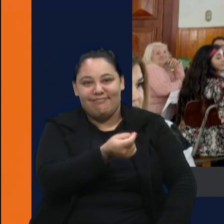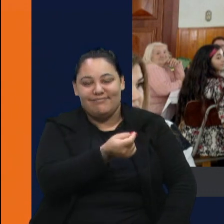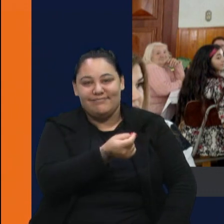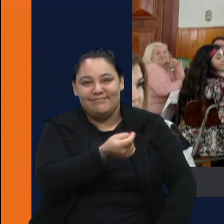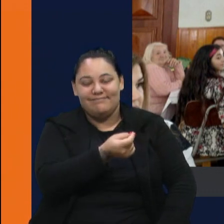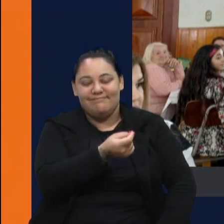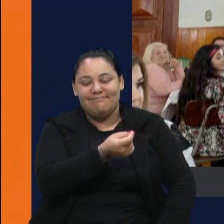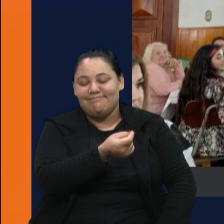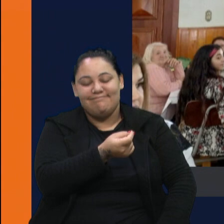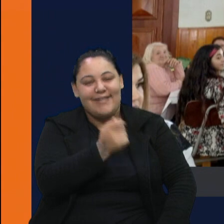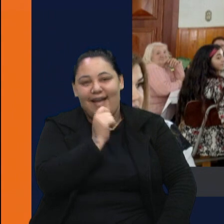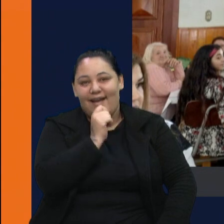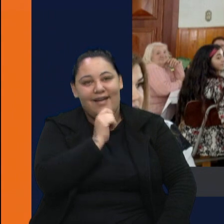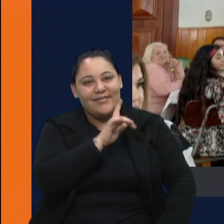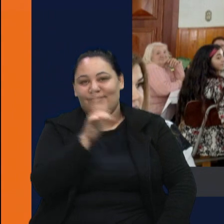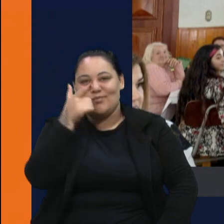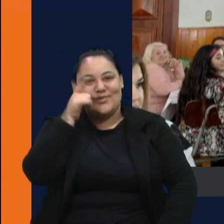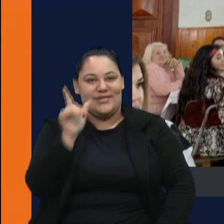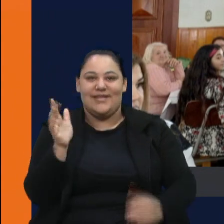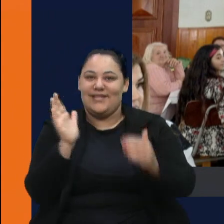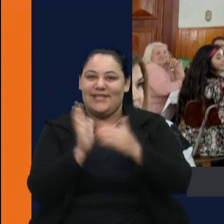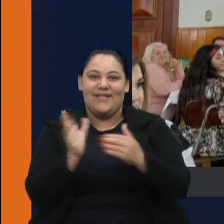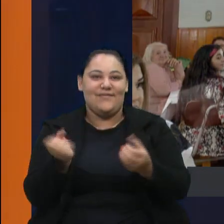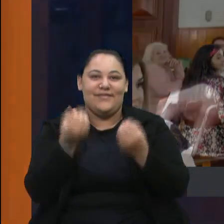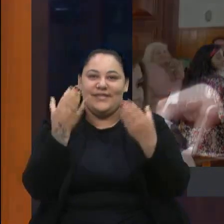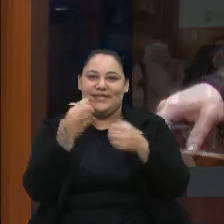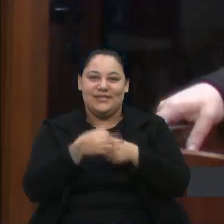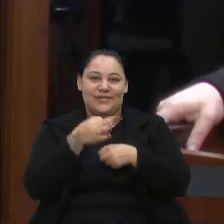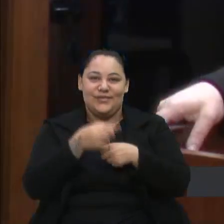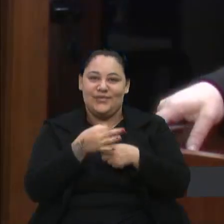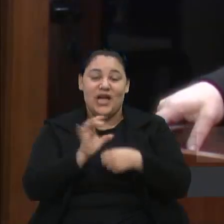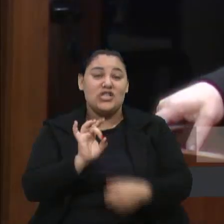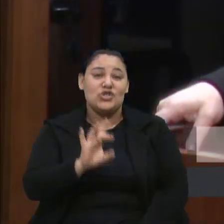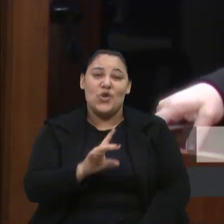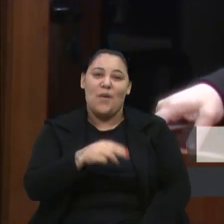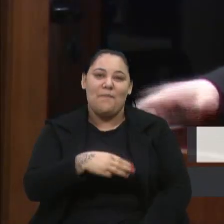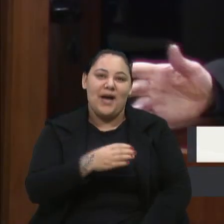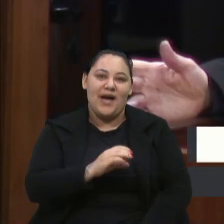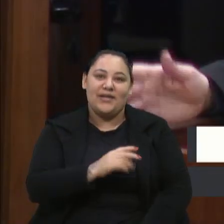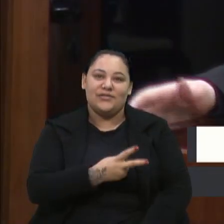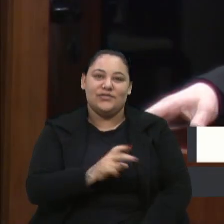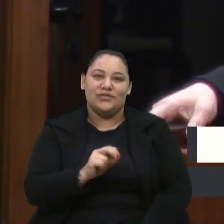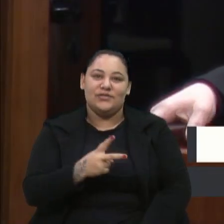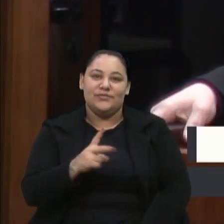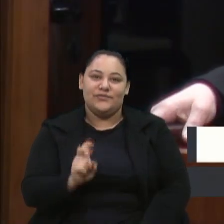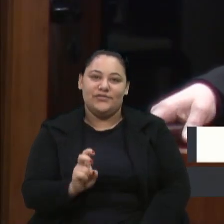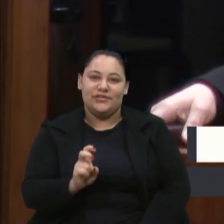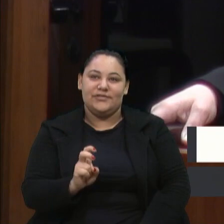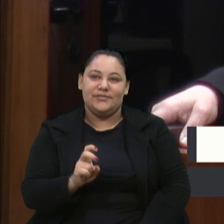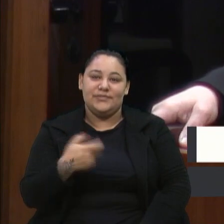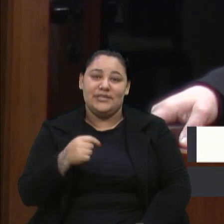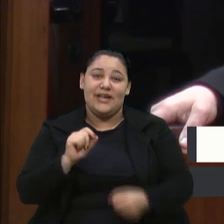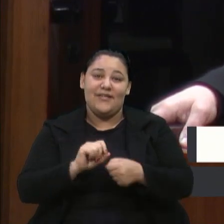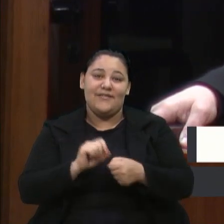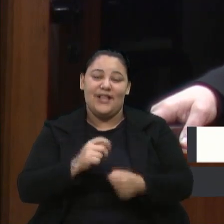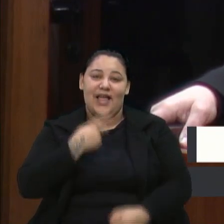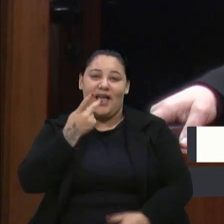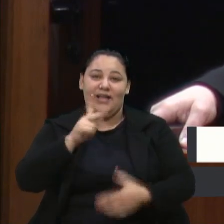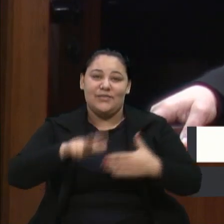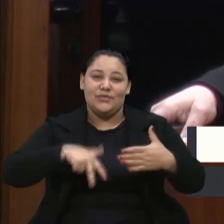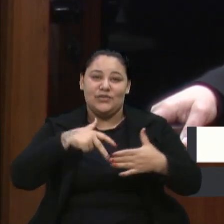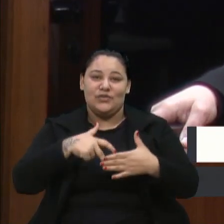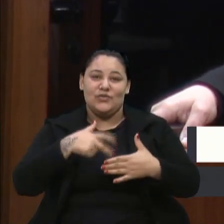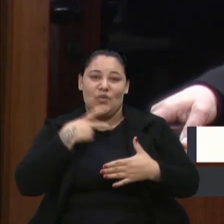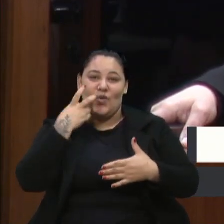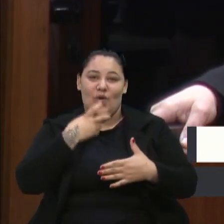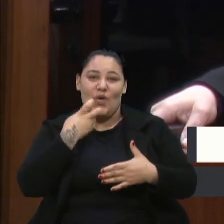não vai sair para a Festa da Uva. Vai sair para março de 2025. Era para eu ter feito esse discurso ontem, mas nós fizemos uma